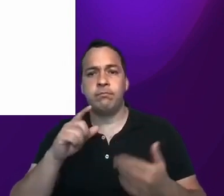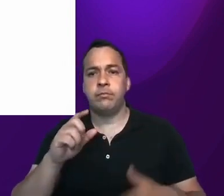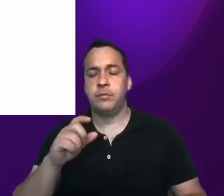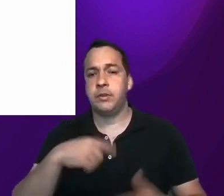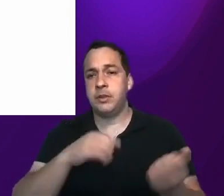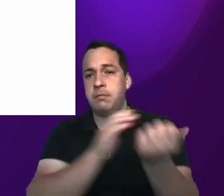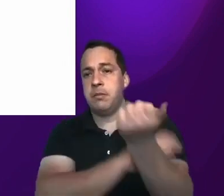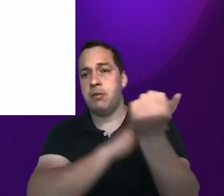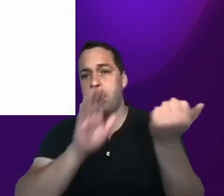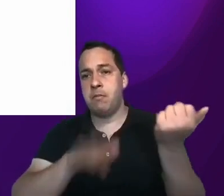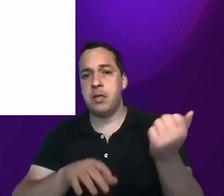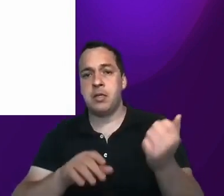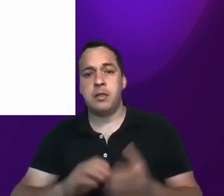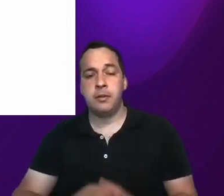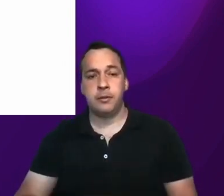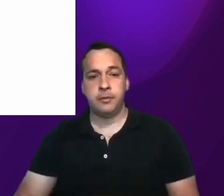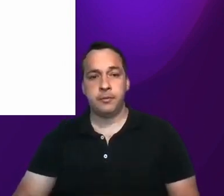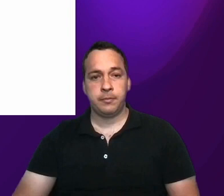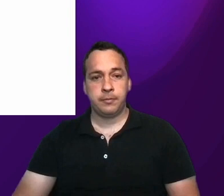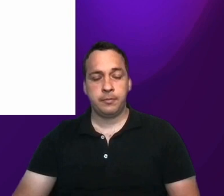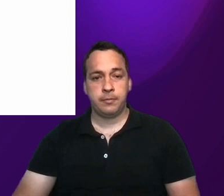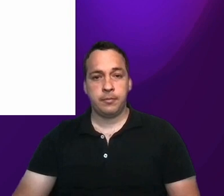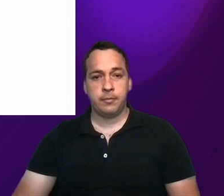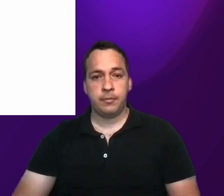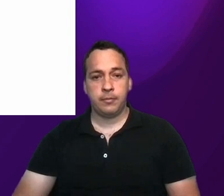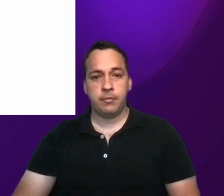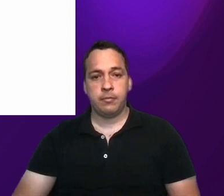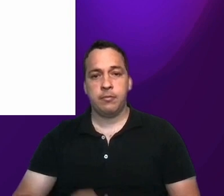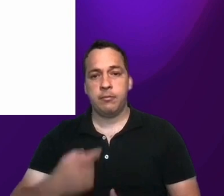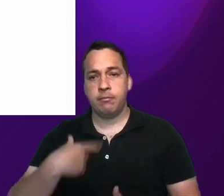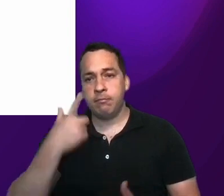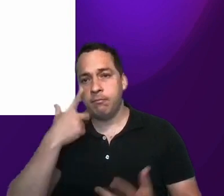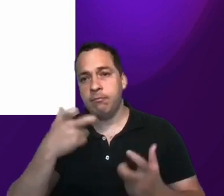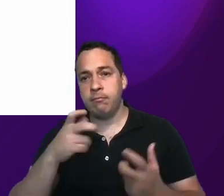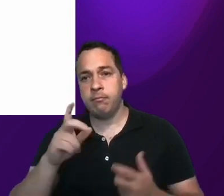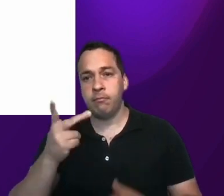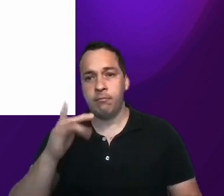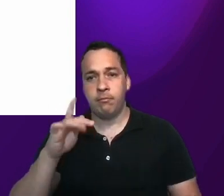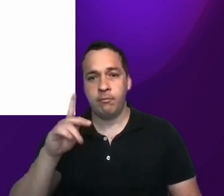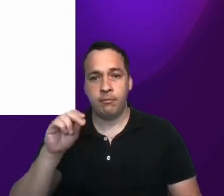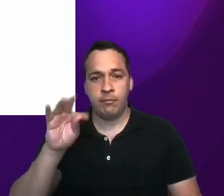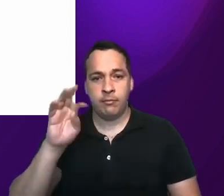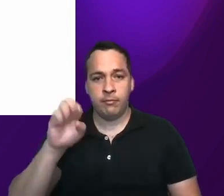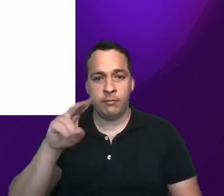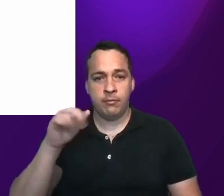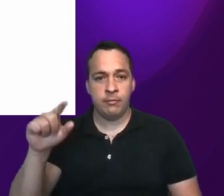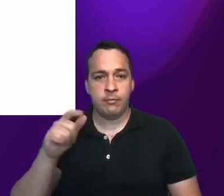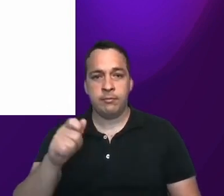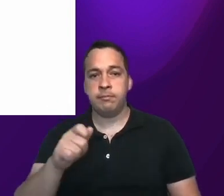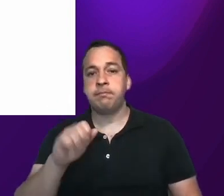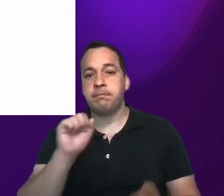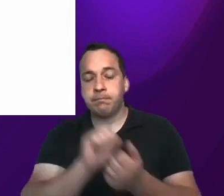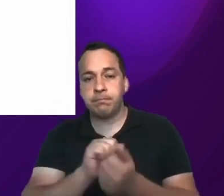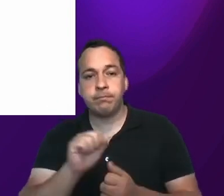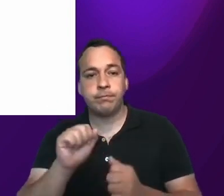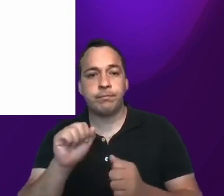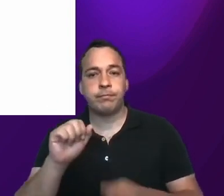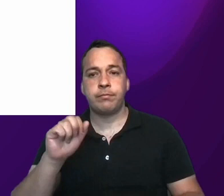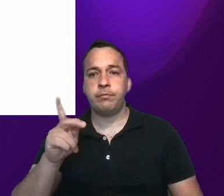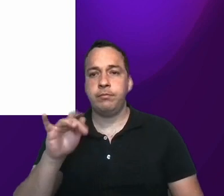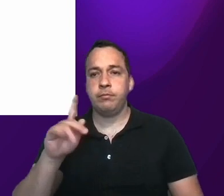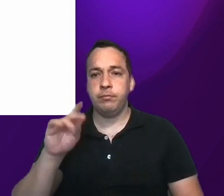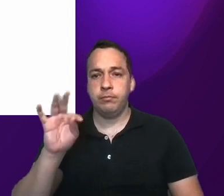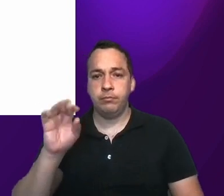a gente vê que as sessões com hipotensão e sem hipotensão, e analisando